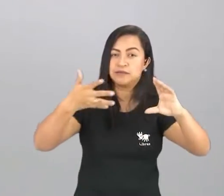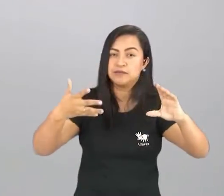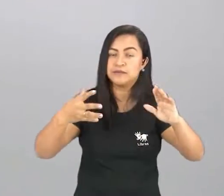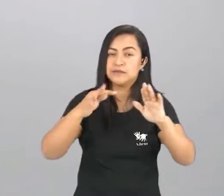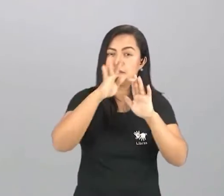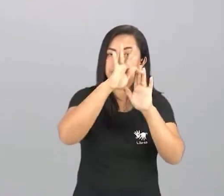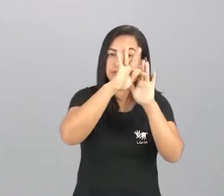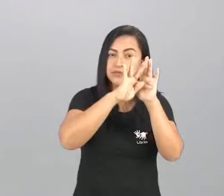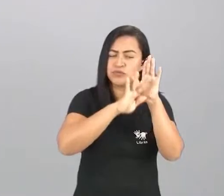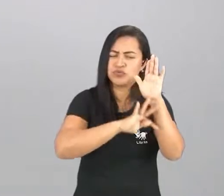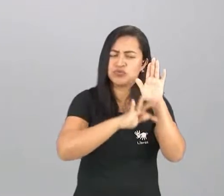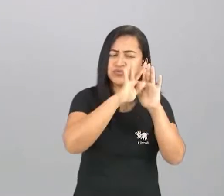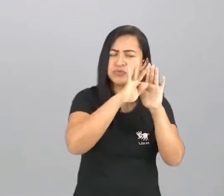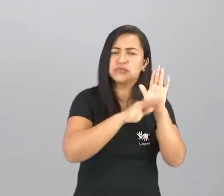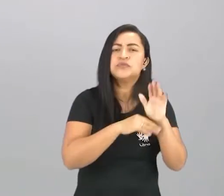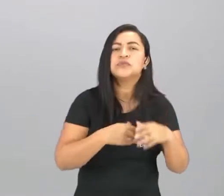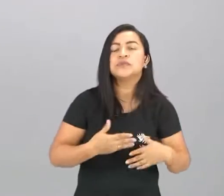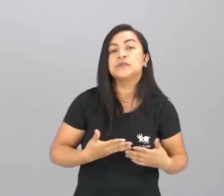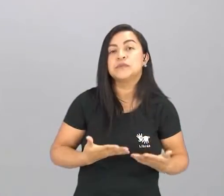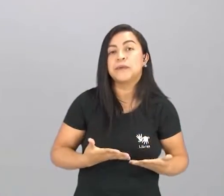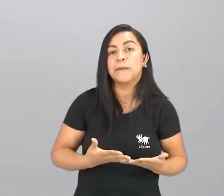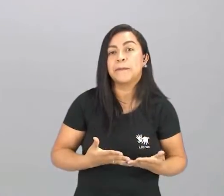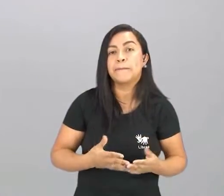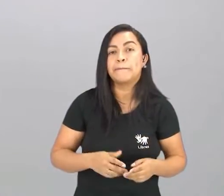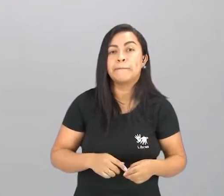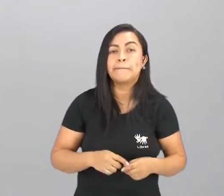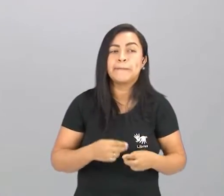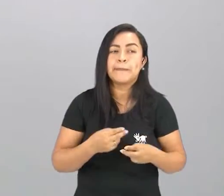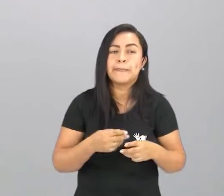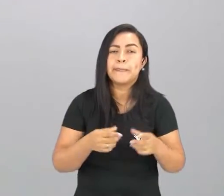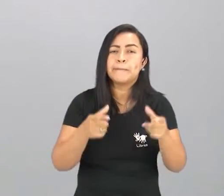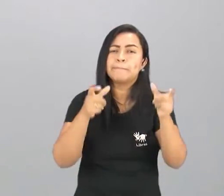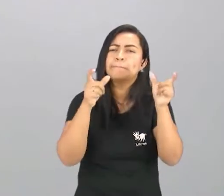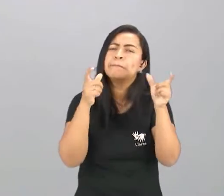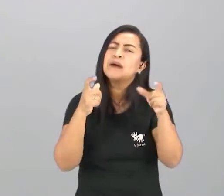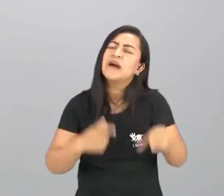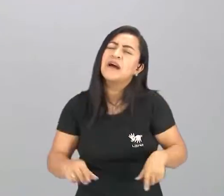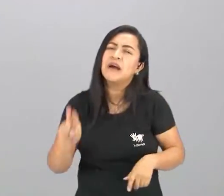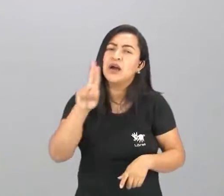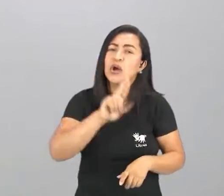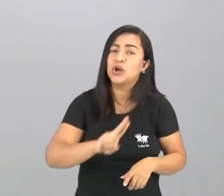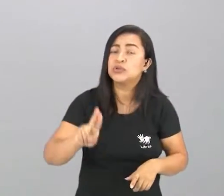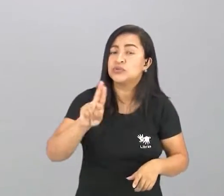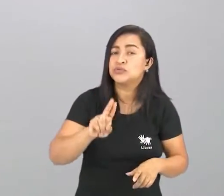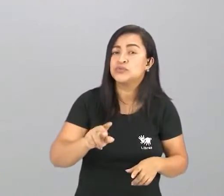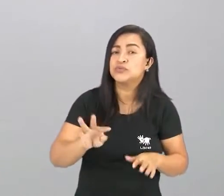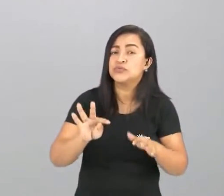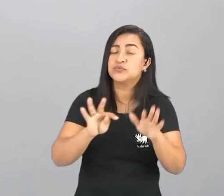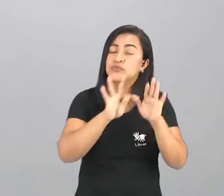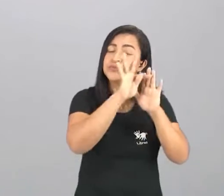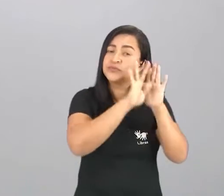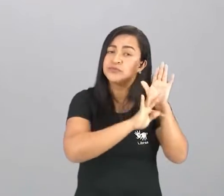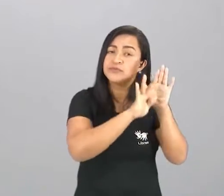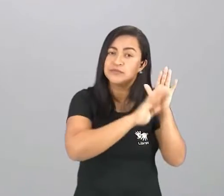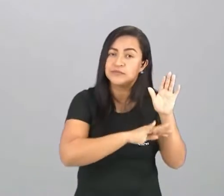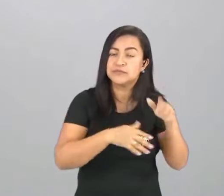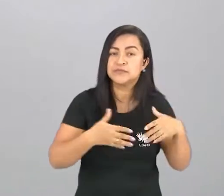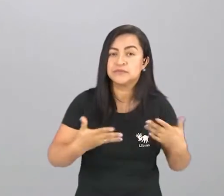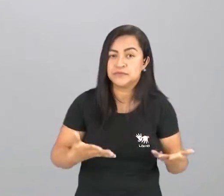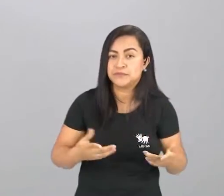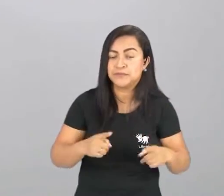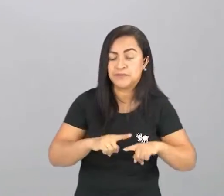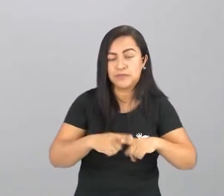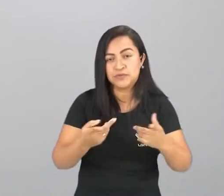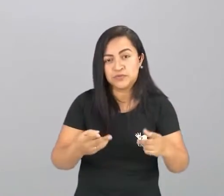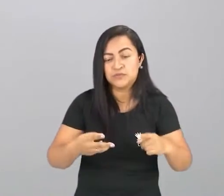dizer para qual a utilização de cada texto. São vários tipos textuais, mas hoje nós vamos